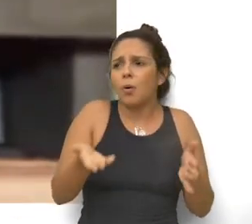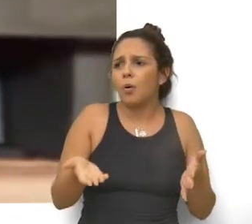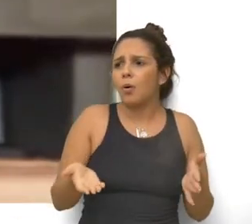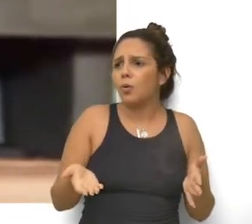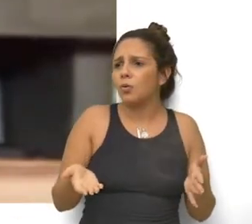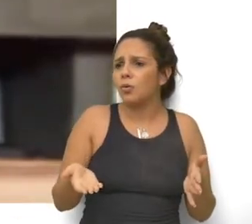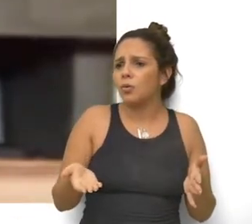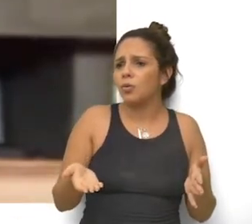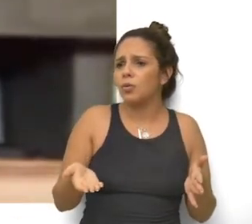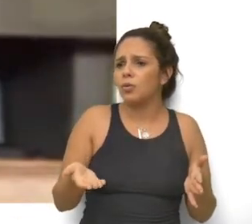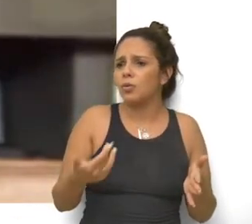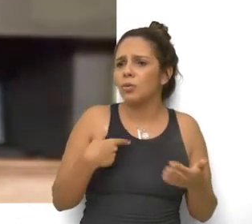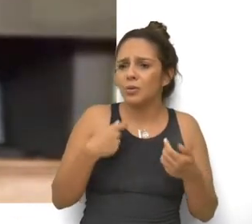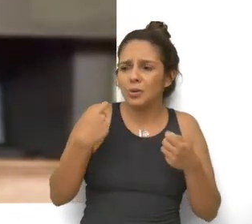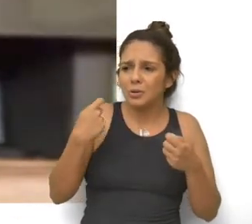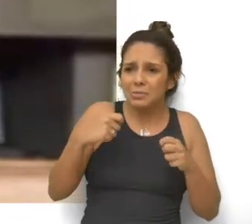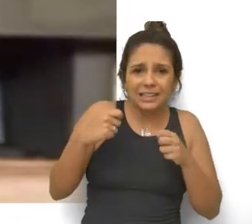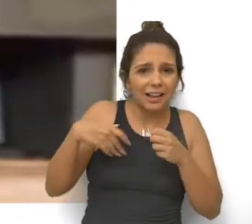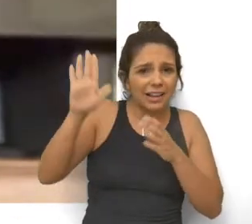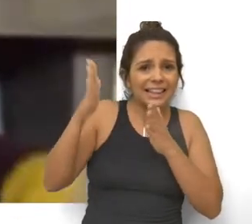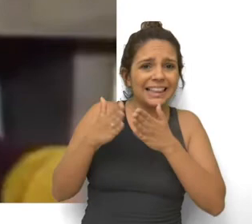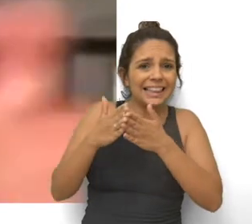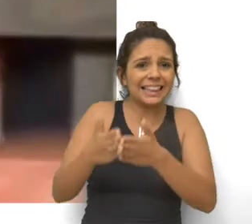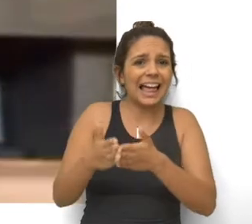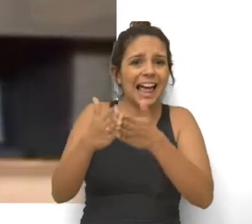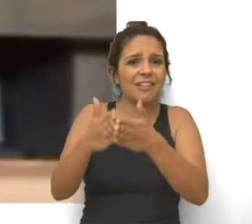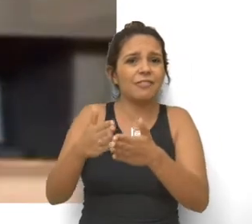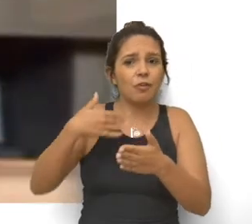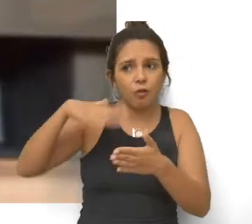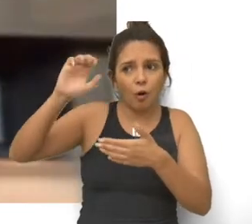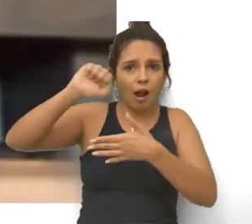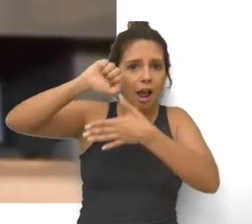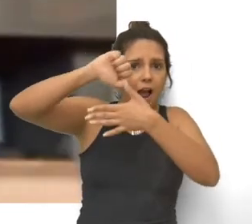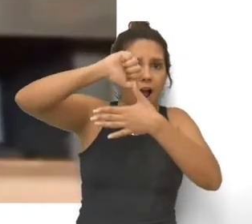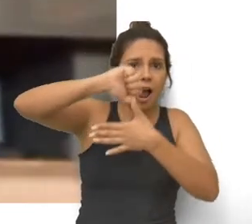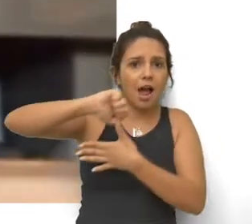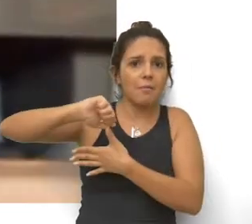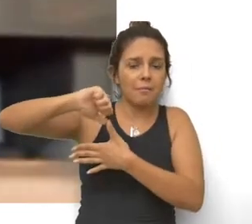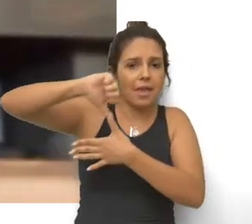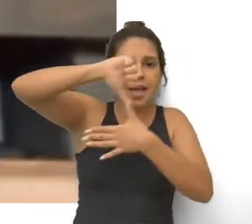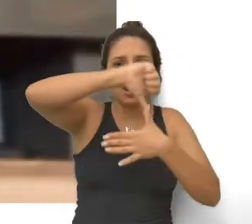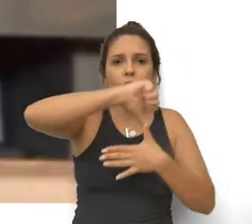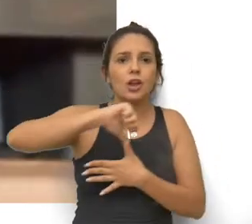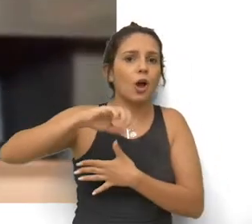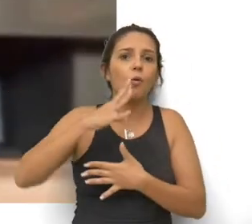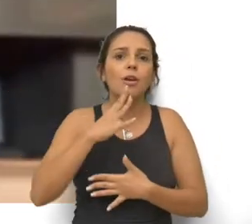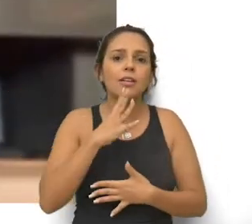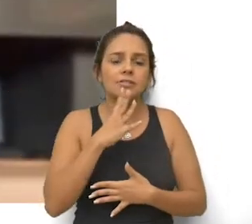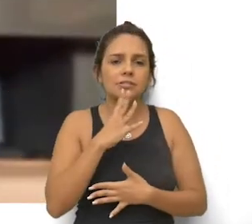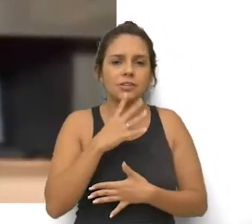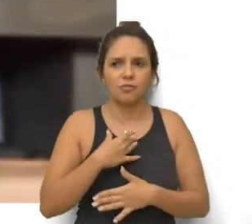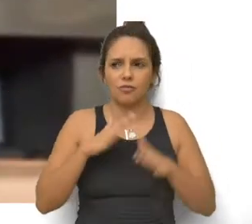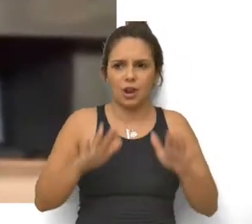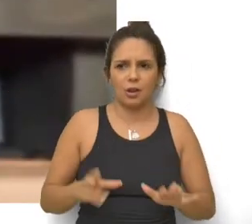Janeiro. Eu preciso pegar o navio, eu vou dar a volta em toda a América do Sul, eu não posso ficar muito tempo. Mas elas